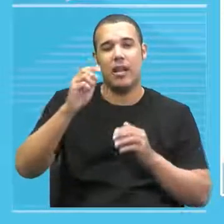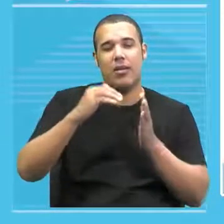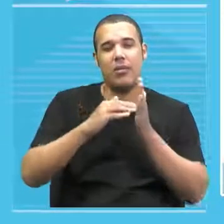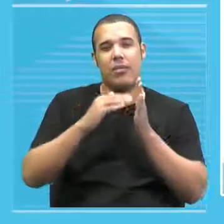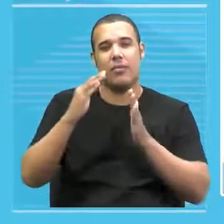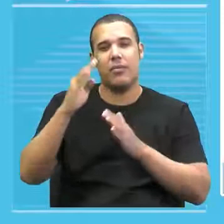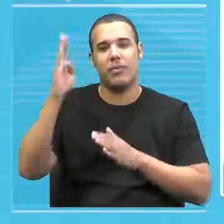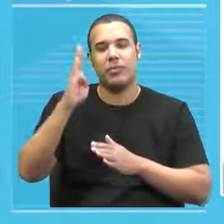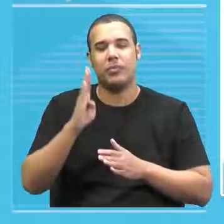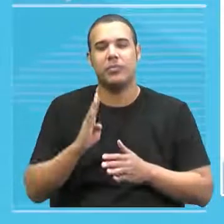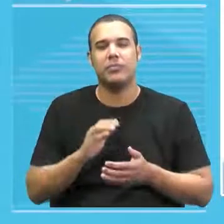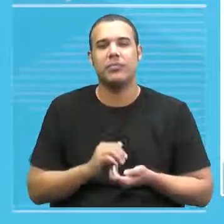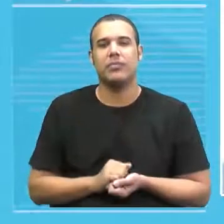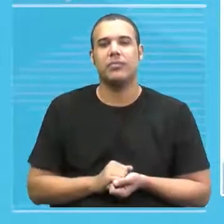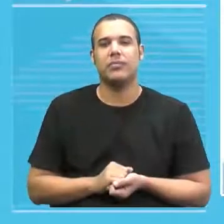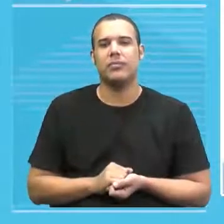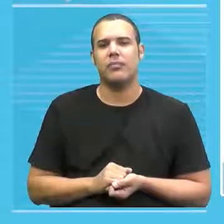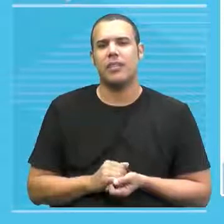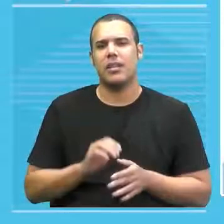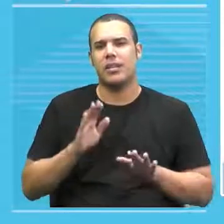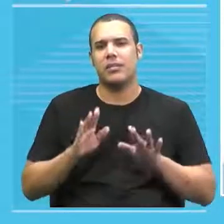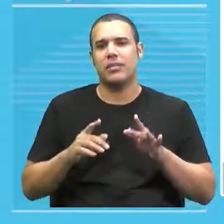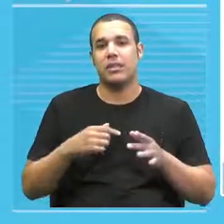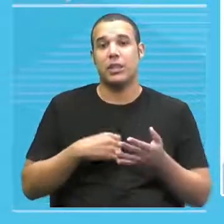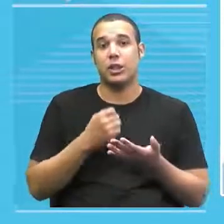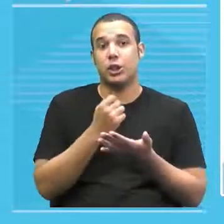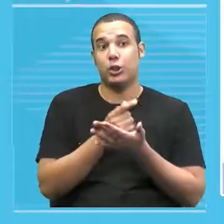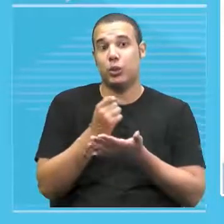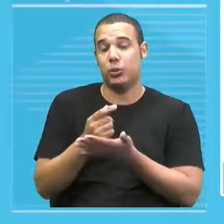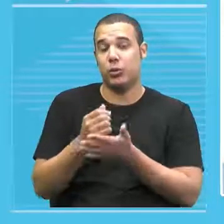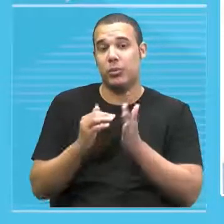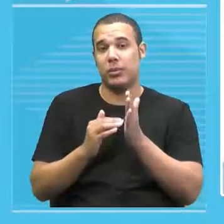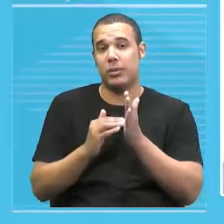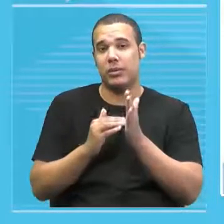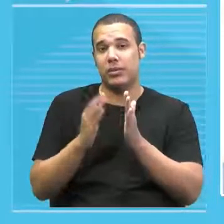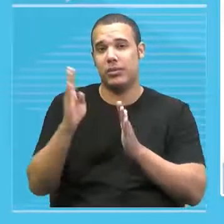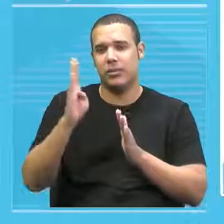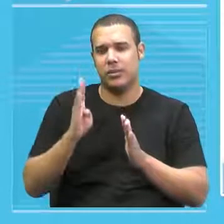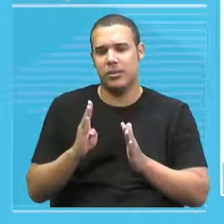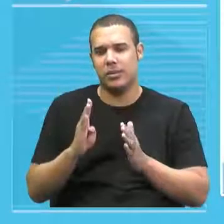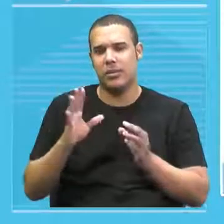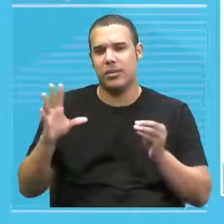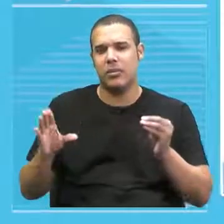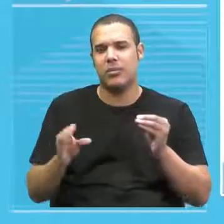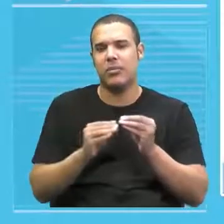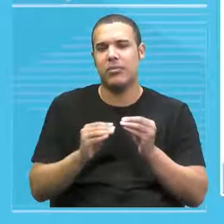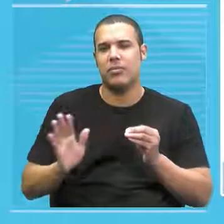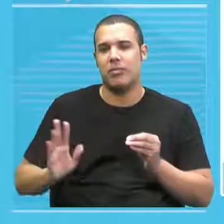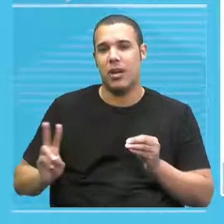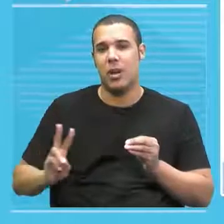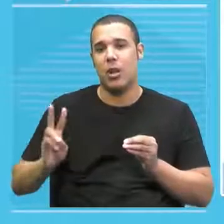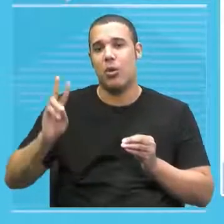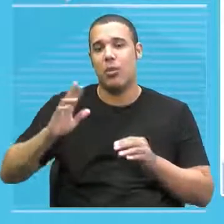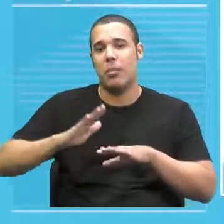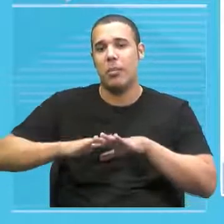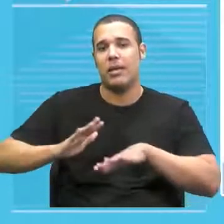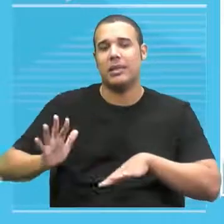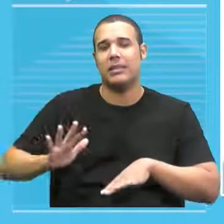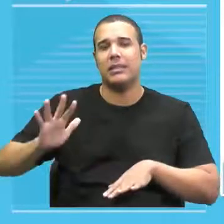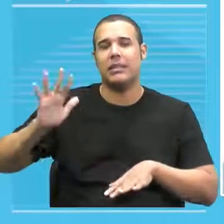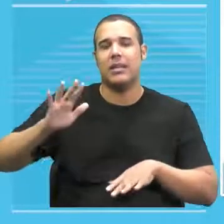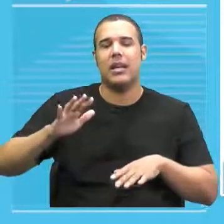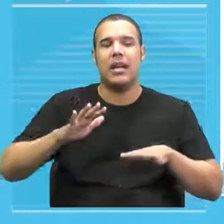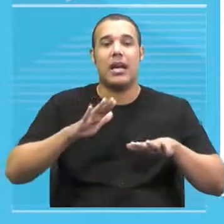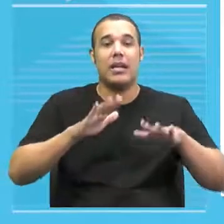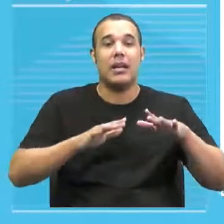a gente acaba importando seja comprando o exterior com o valor né agregado até maior a gente acaba vendendo